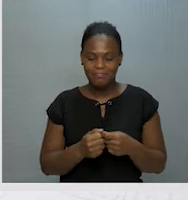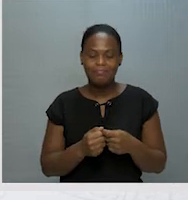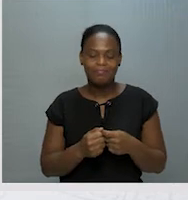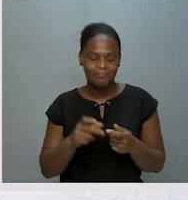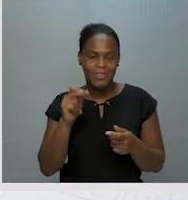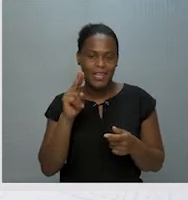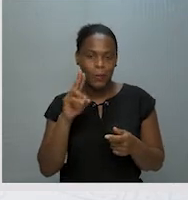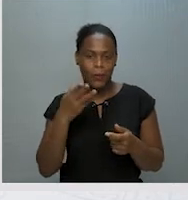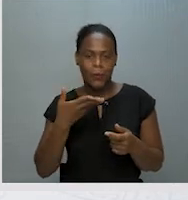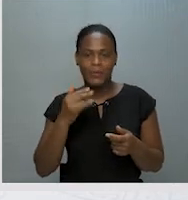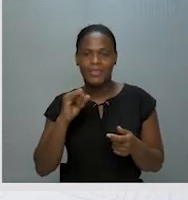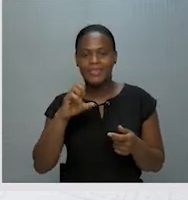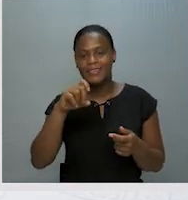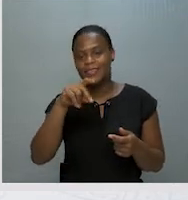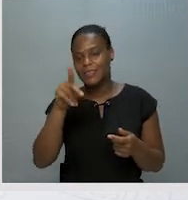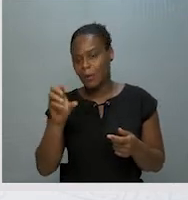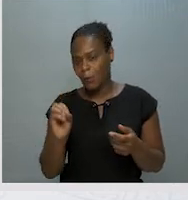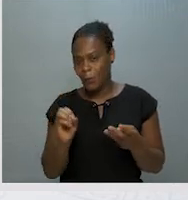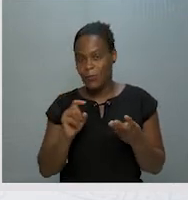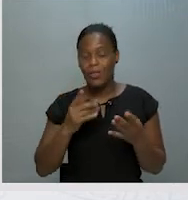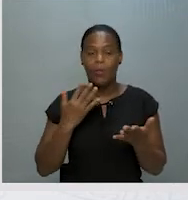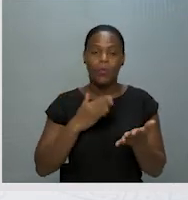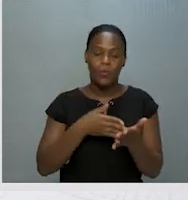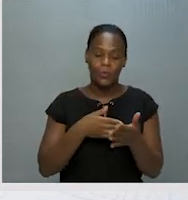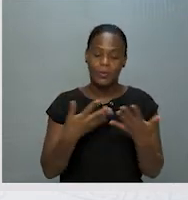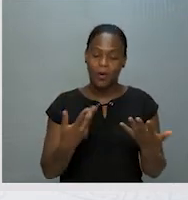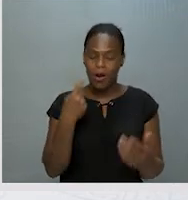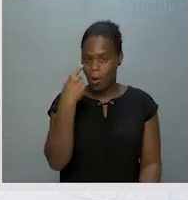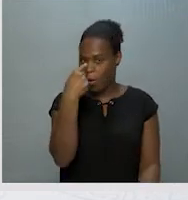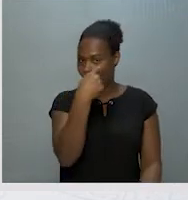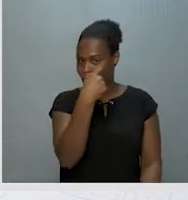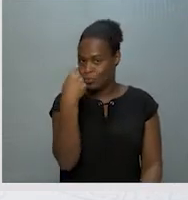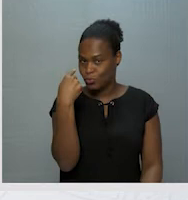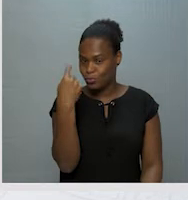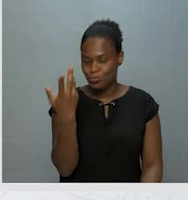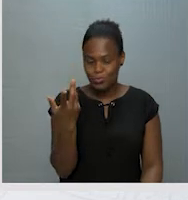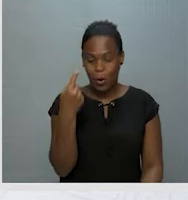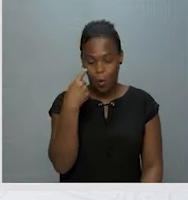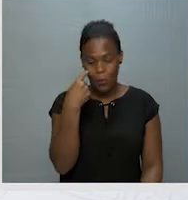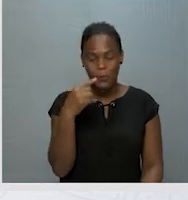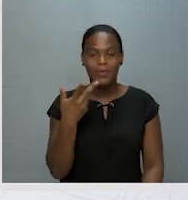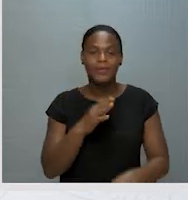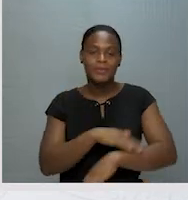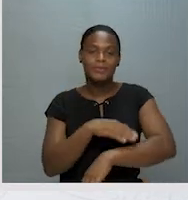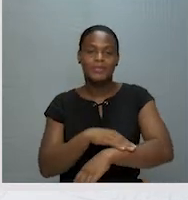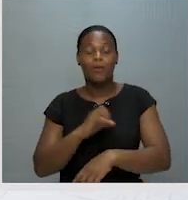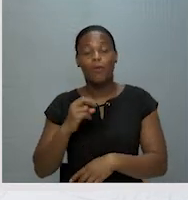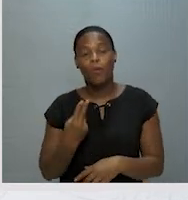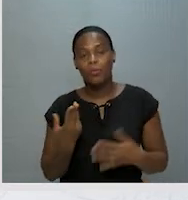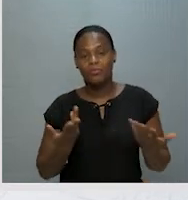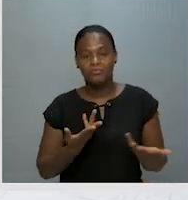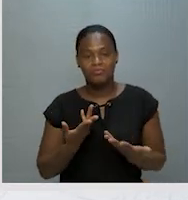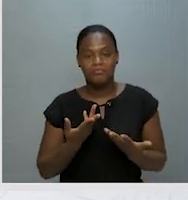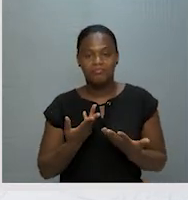a audição. E por último temos o olho, é responsável, ou